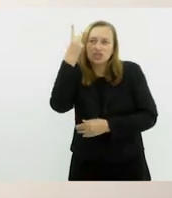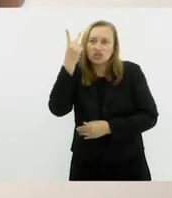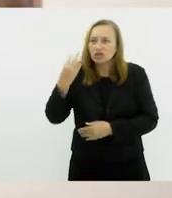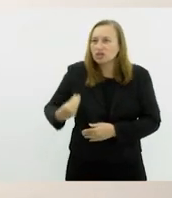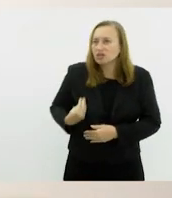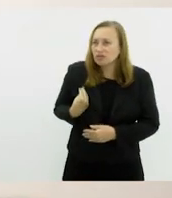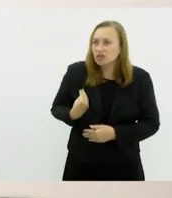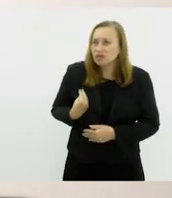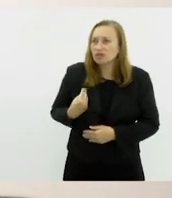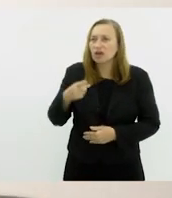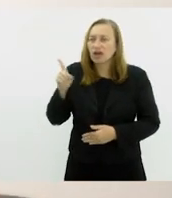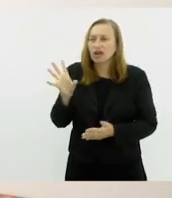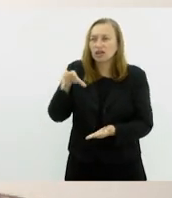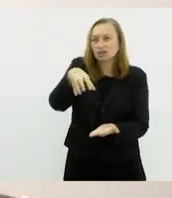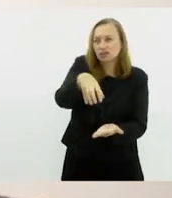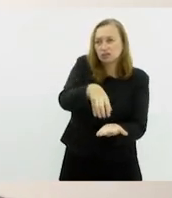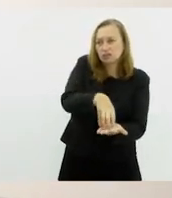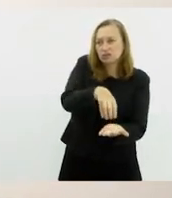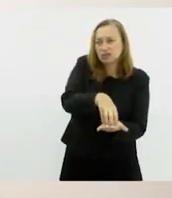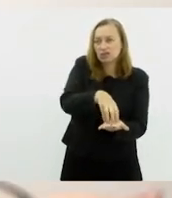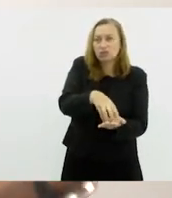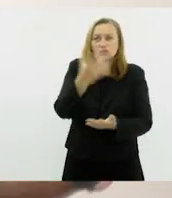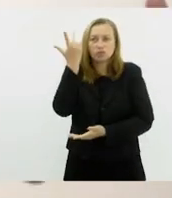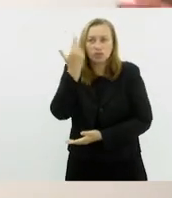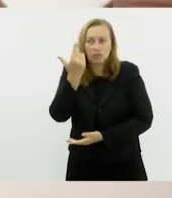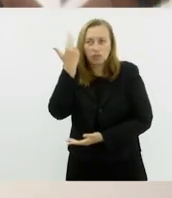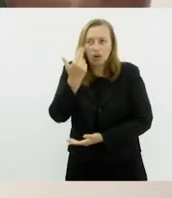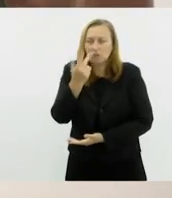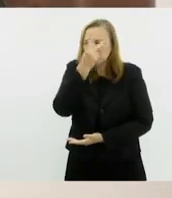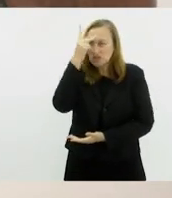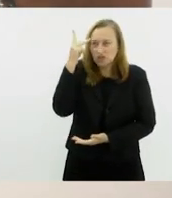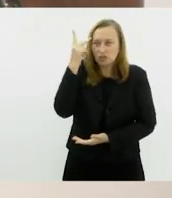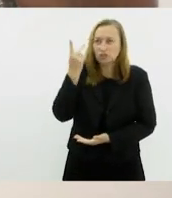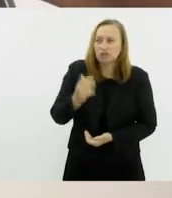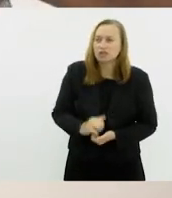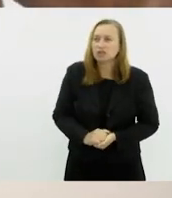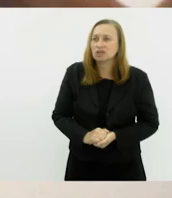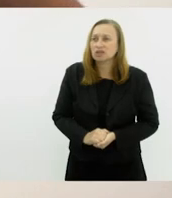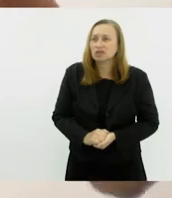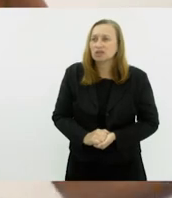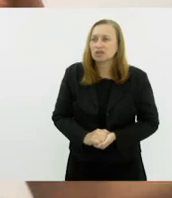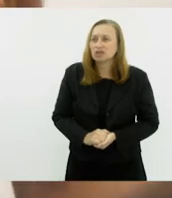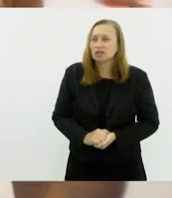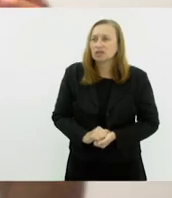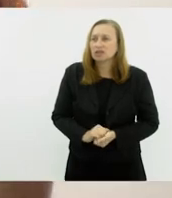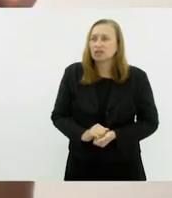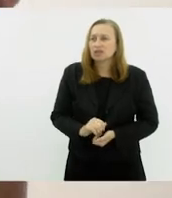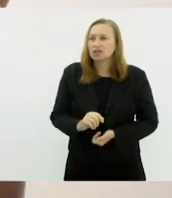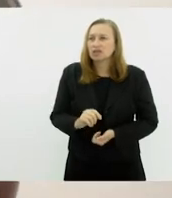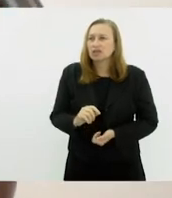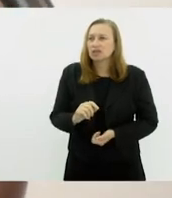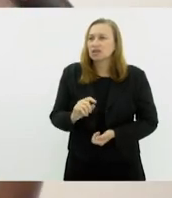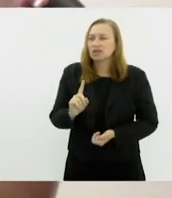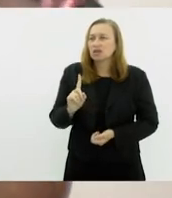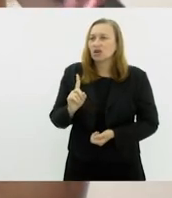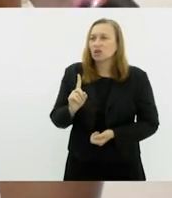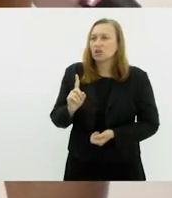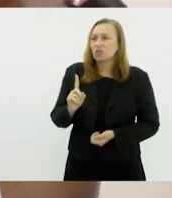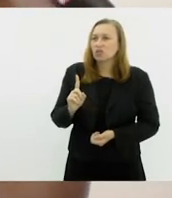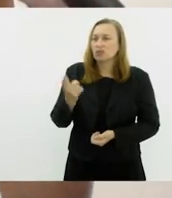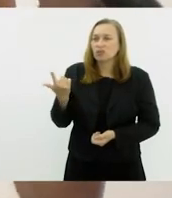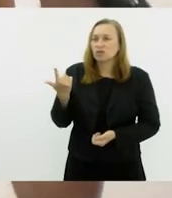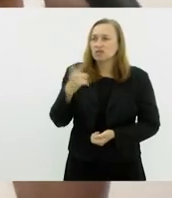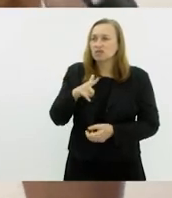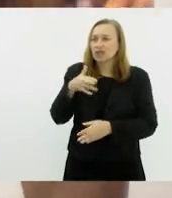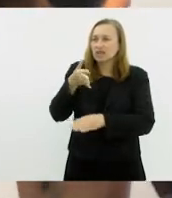lá na no espaço normal pessoas que não minha nem passava mais na calçada dos pais mas não era por nada